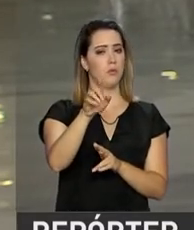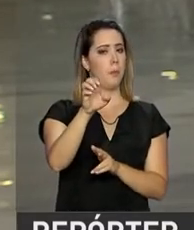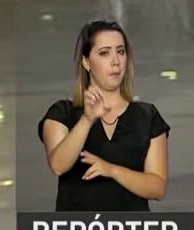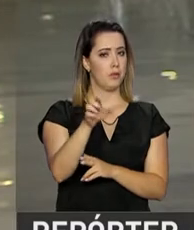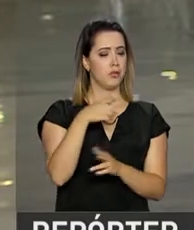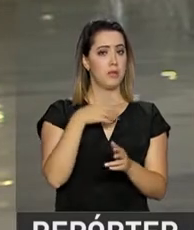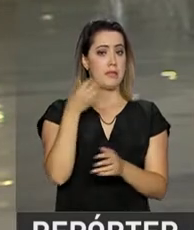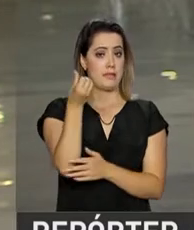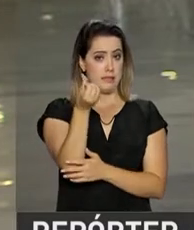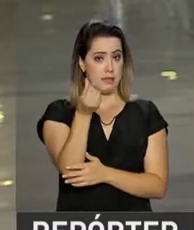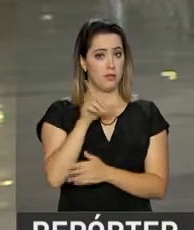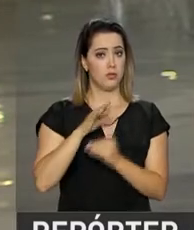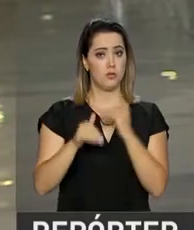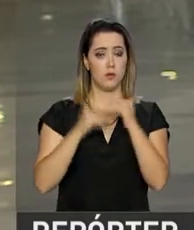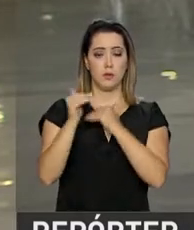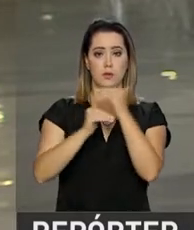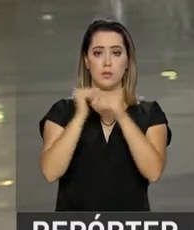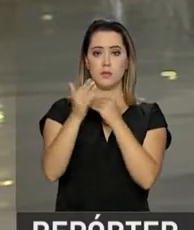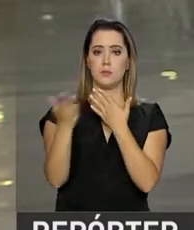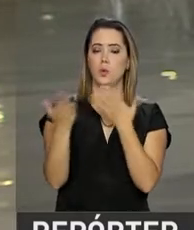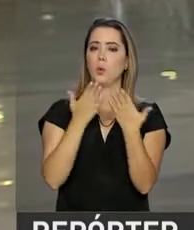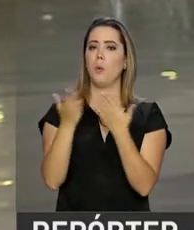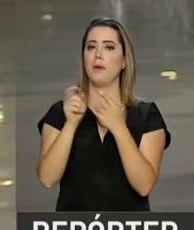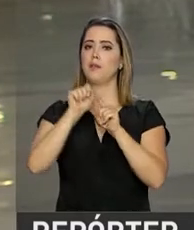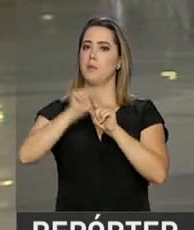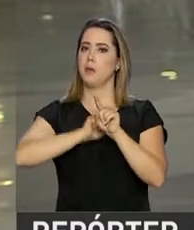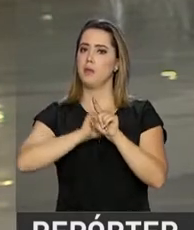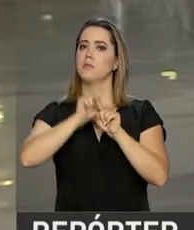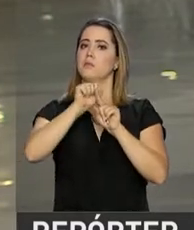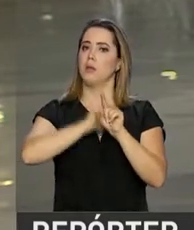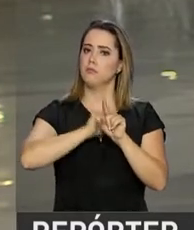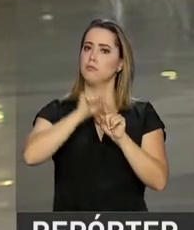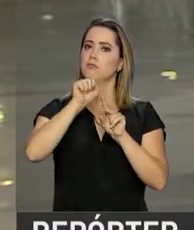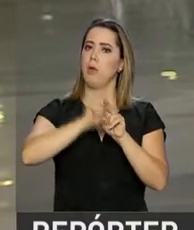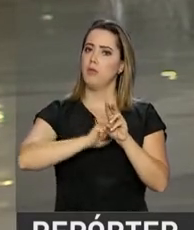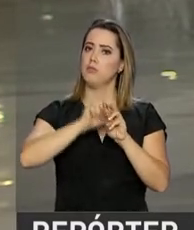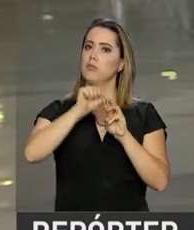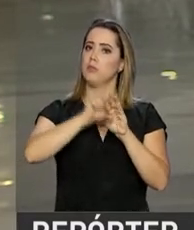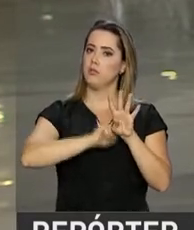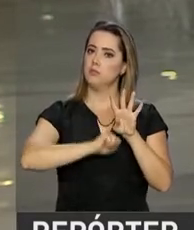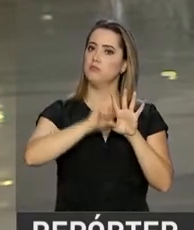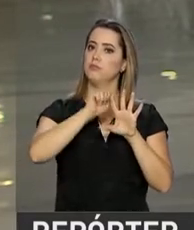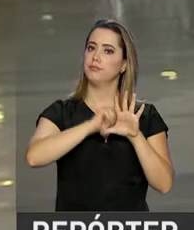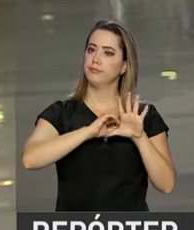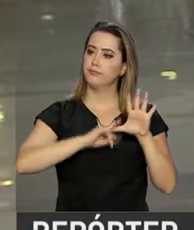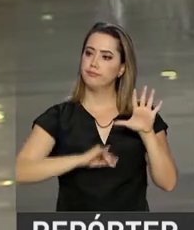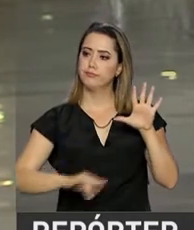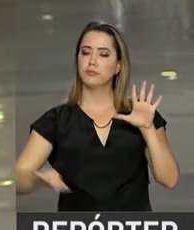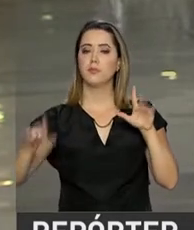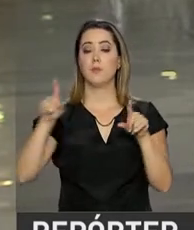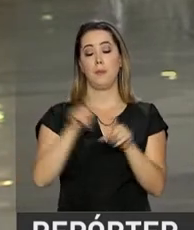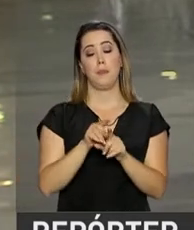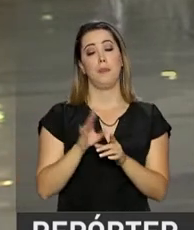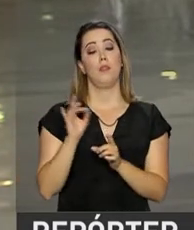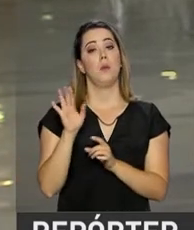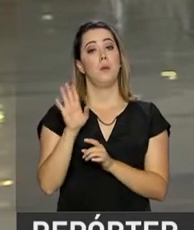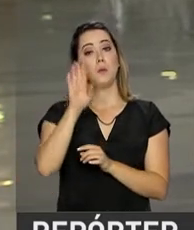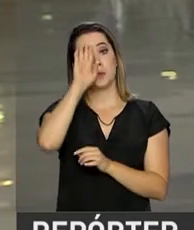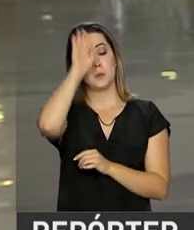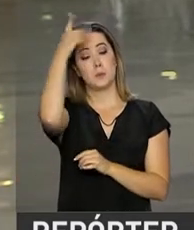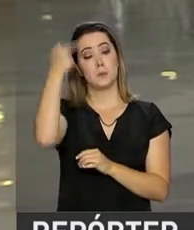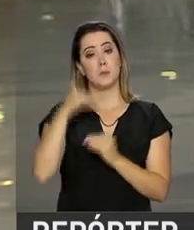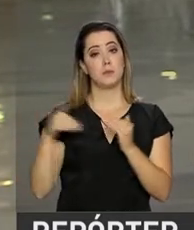crescimento nessa comparação mês a mês os principais destaques foram os setores de tecido